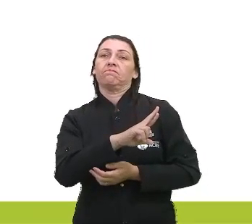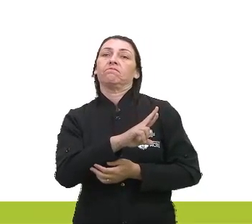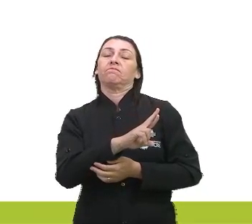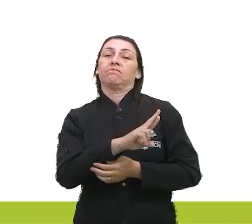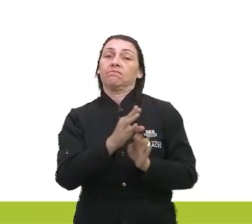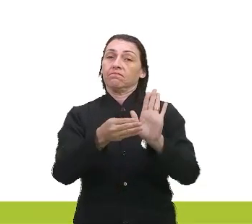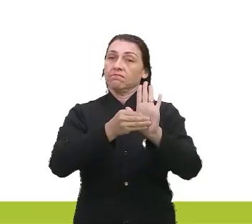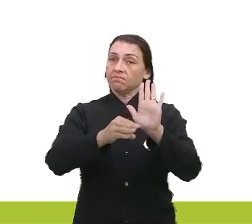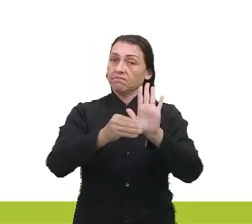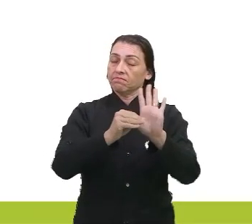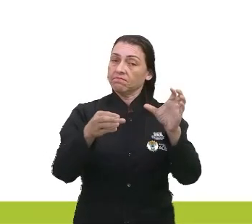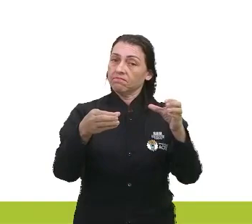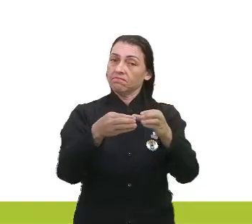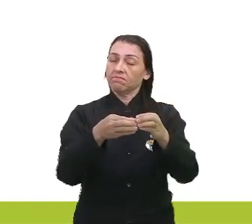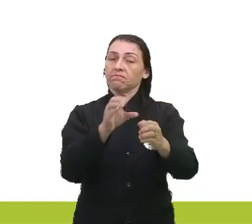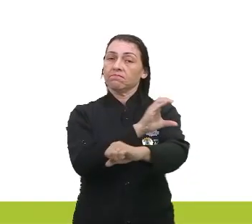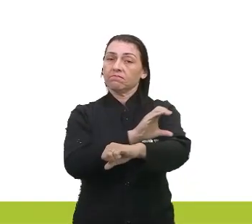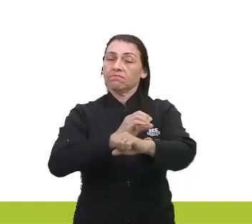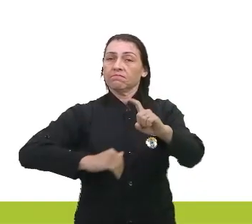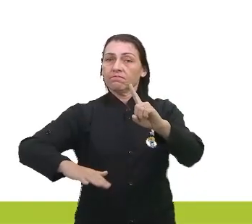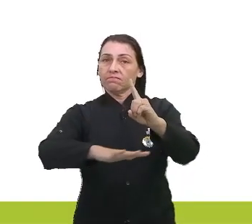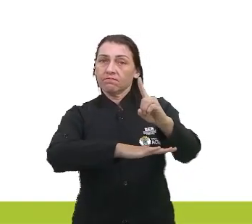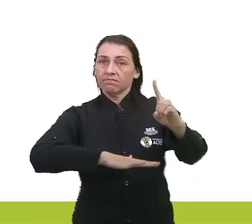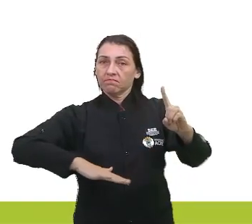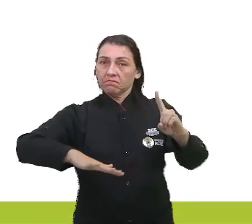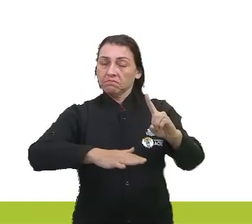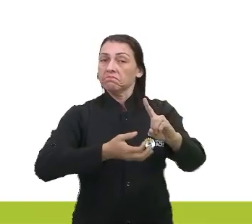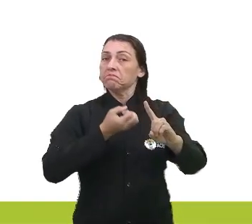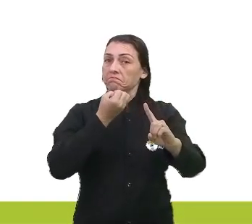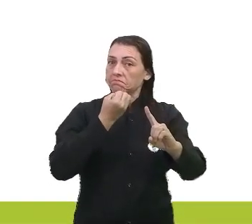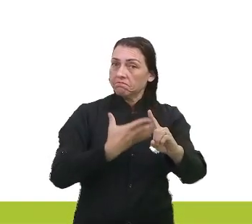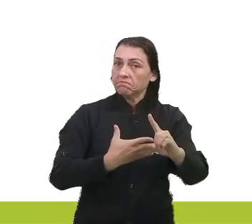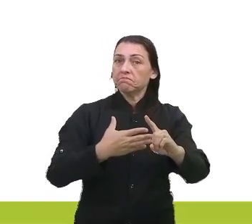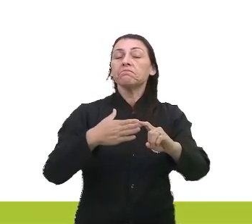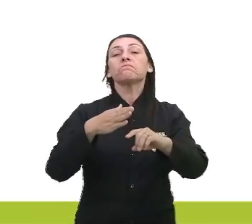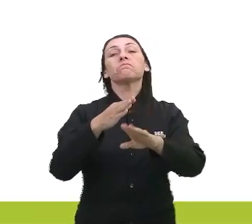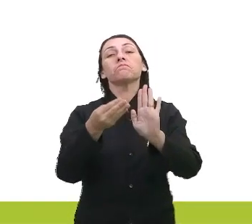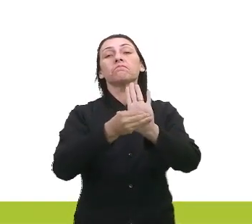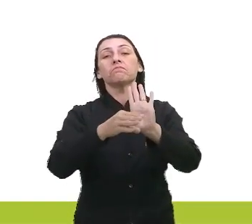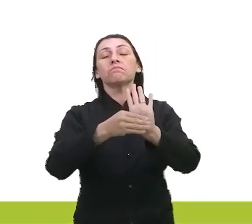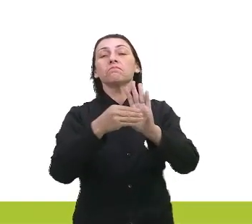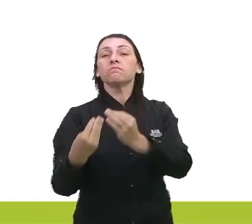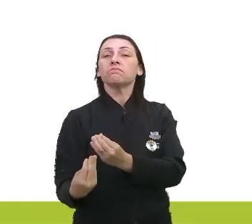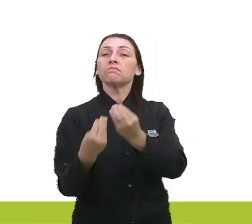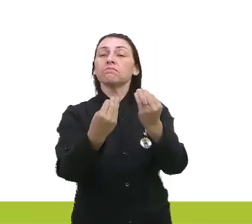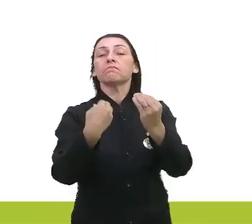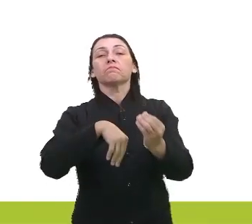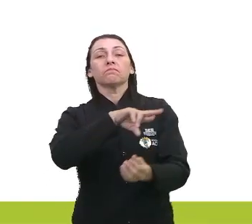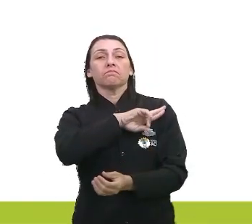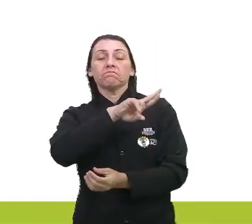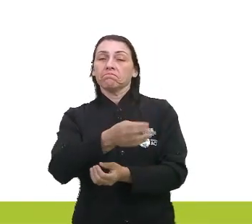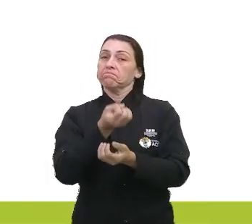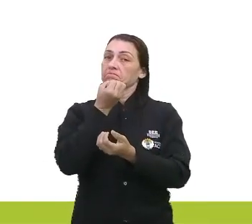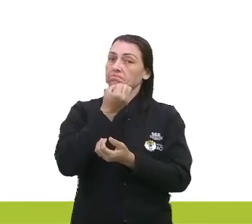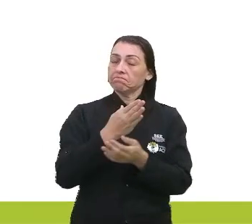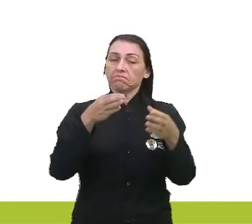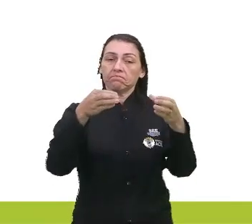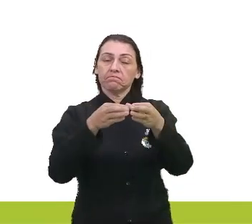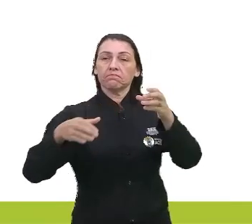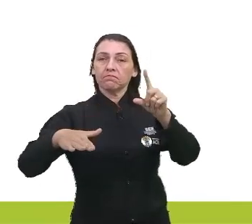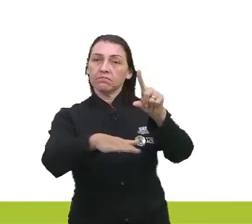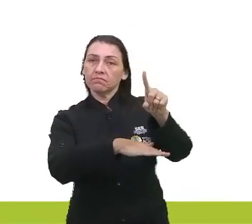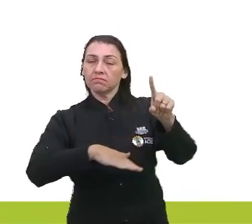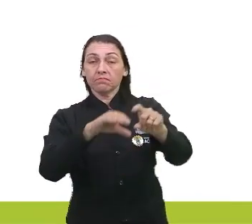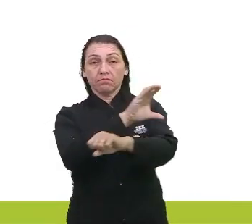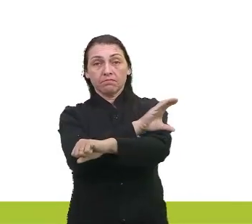grupos sociais e culturais, ó, representações positivas. Embora a mídia às vezes ofereça representações positivas de grupos sociais